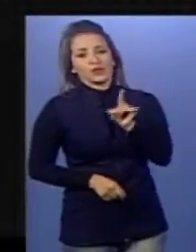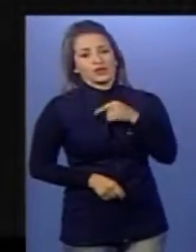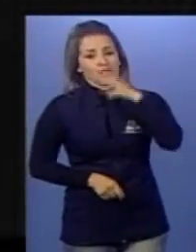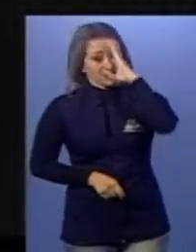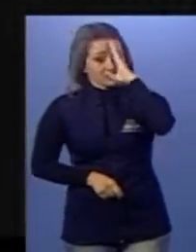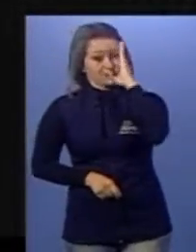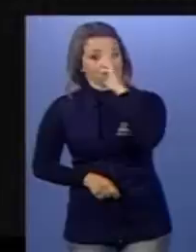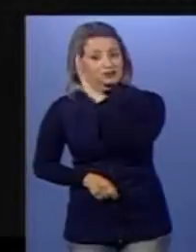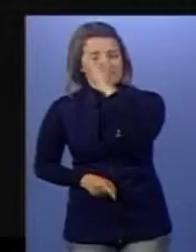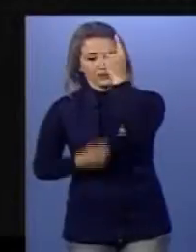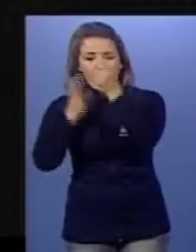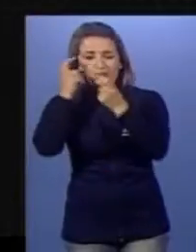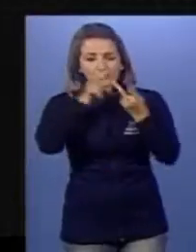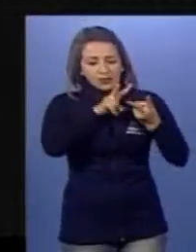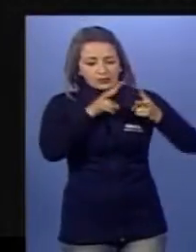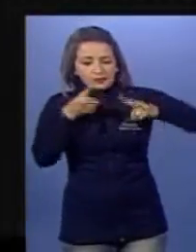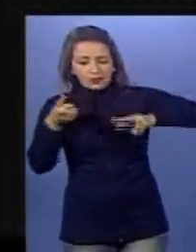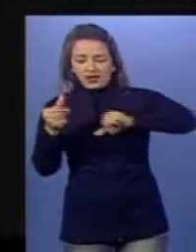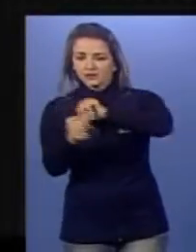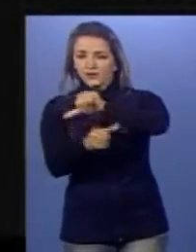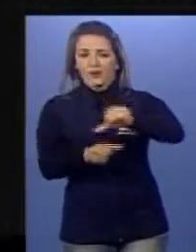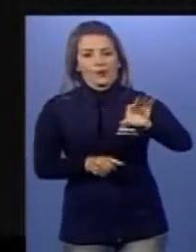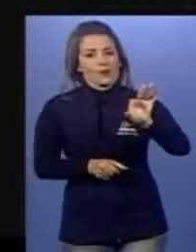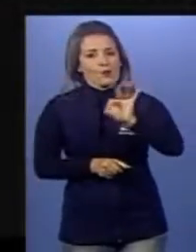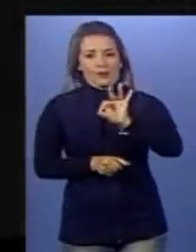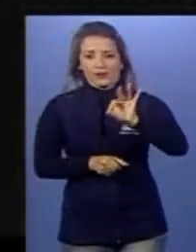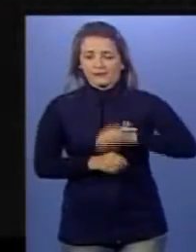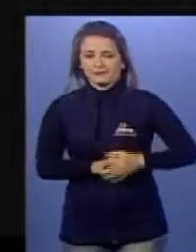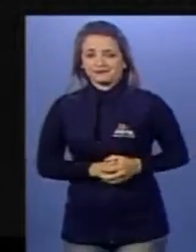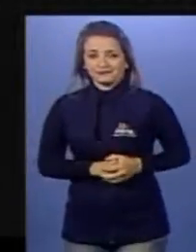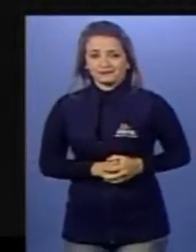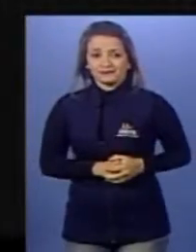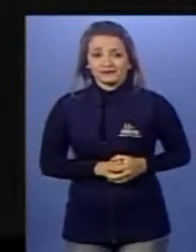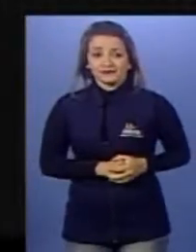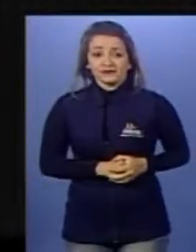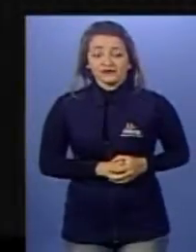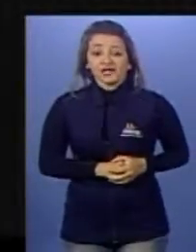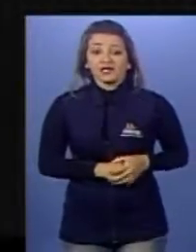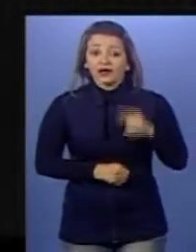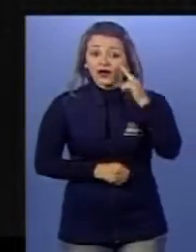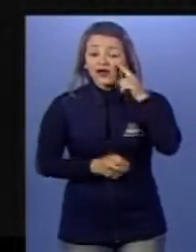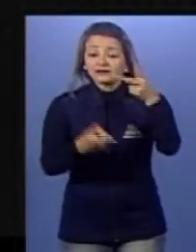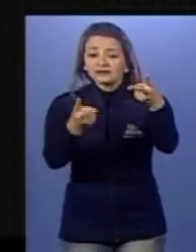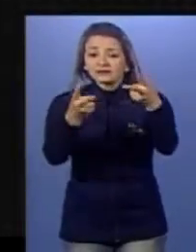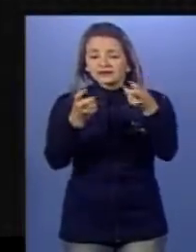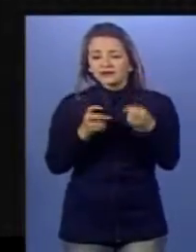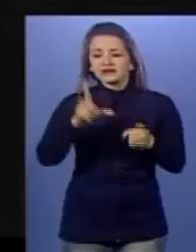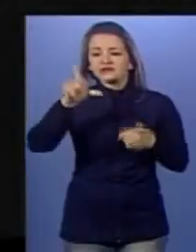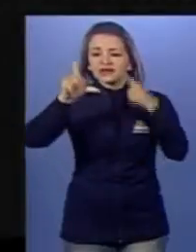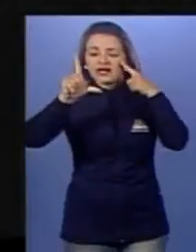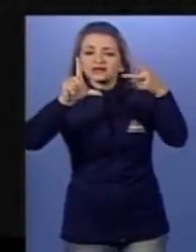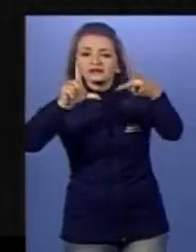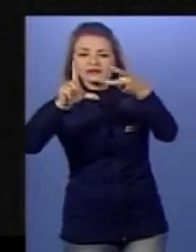com nada que bonitinho três leituras no mesmo gráfico